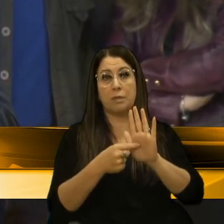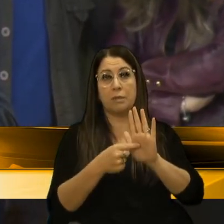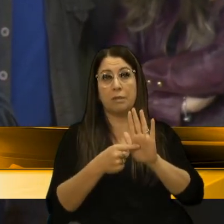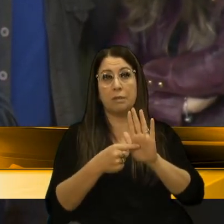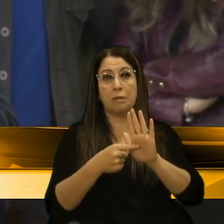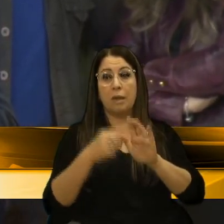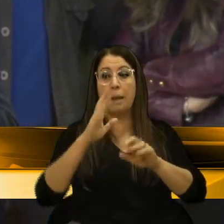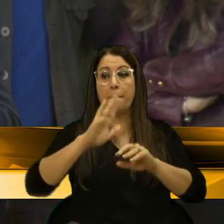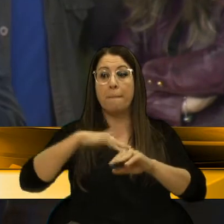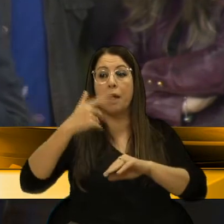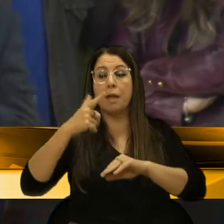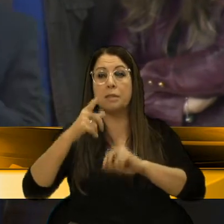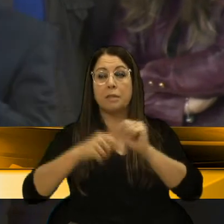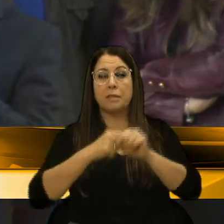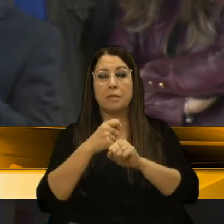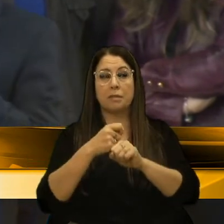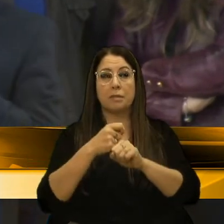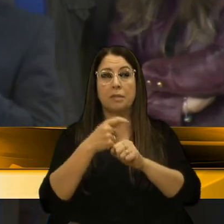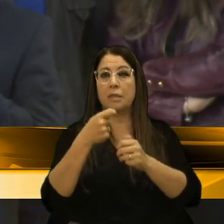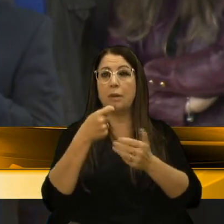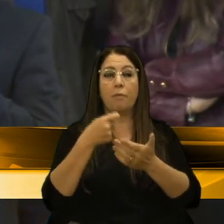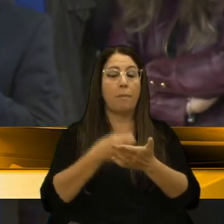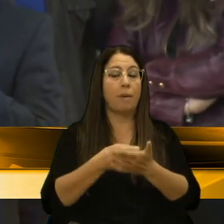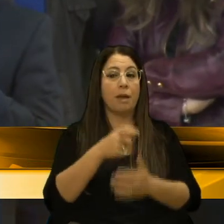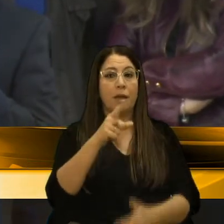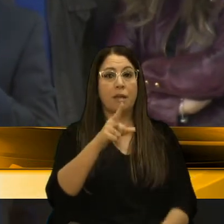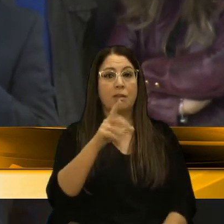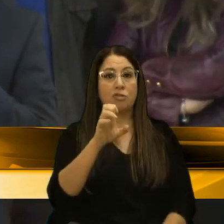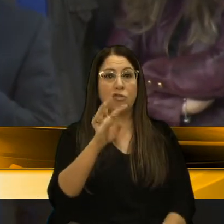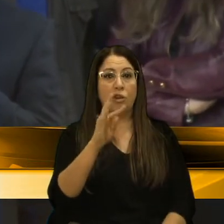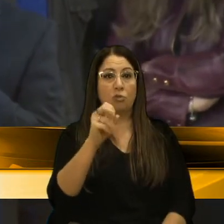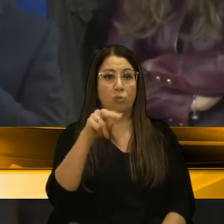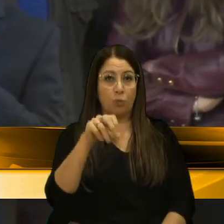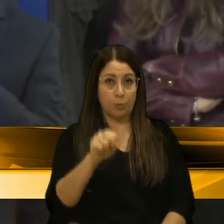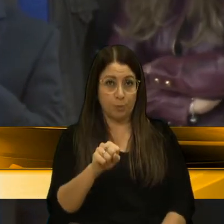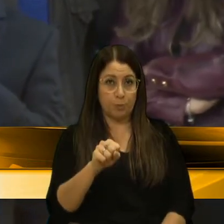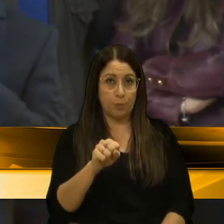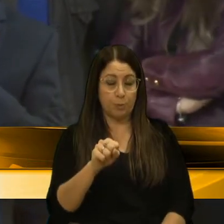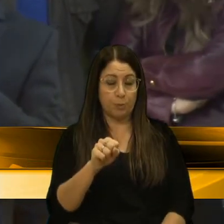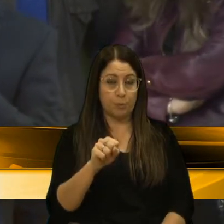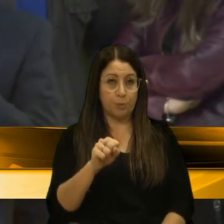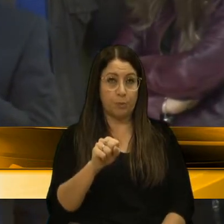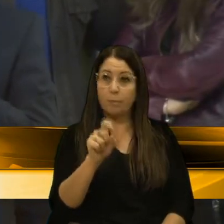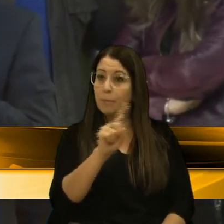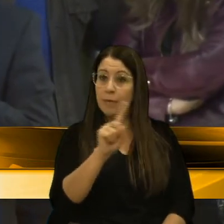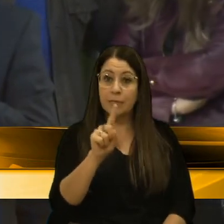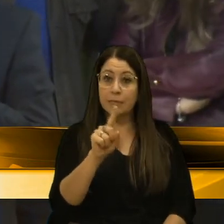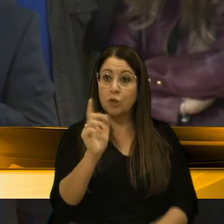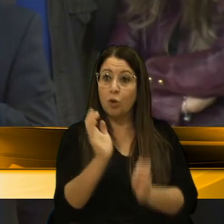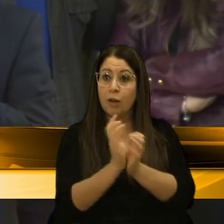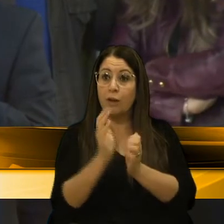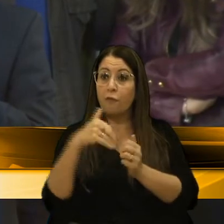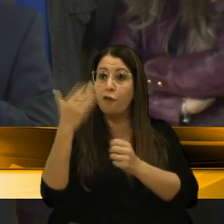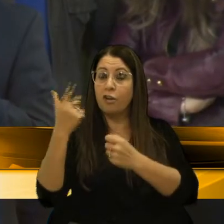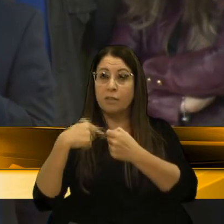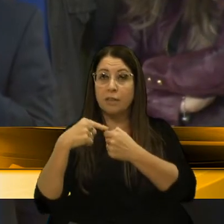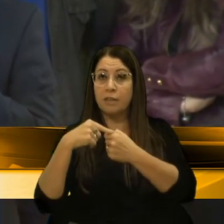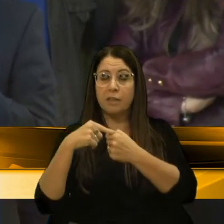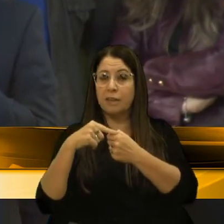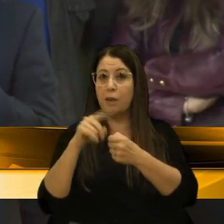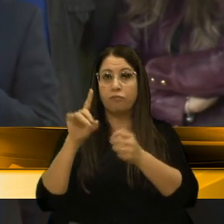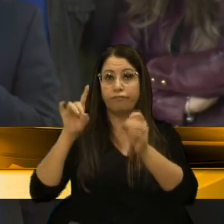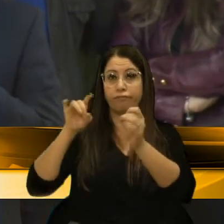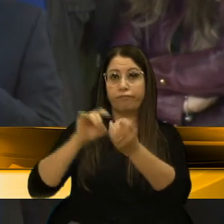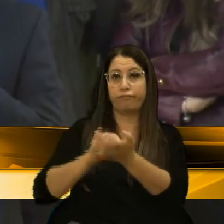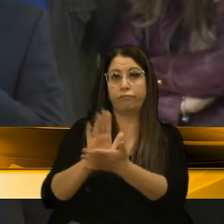mais este ano sem cobrar jetons, para que esses colegas não sejam dispensados. Então, nós